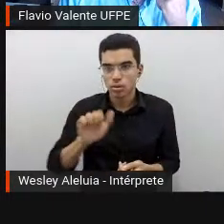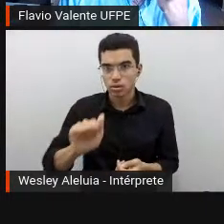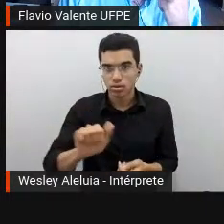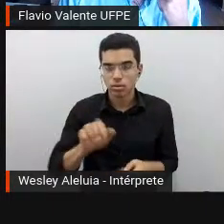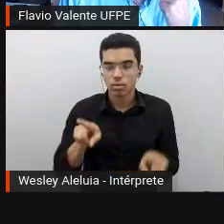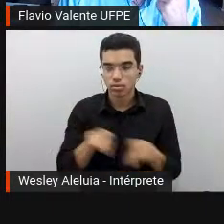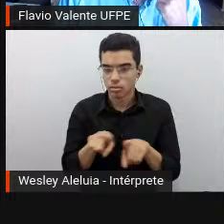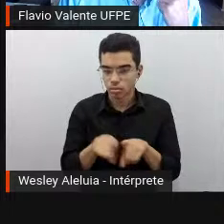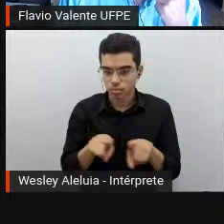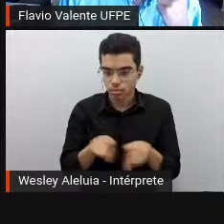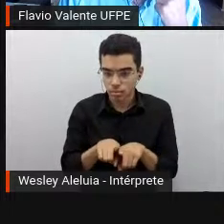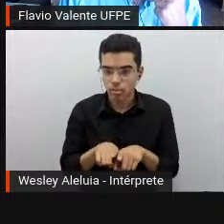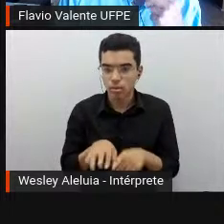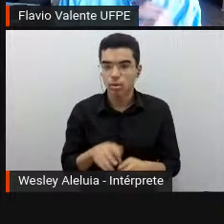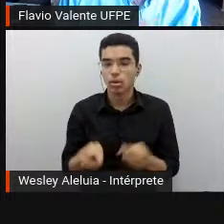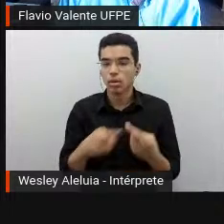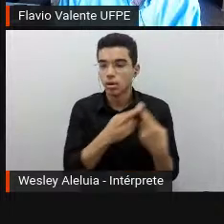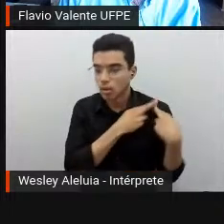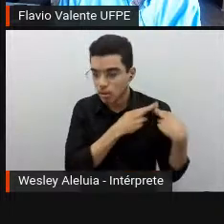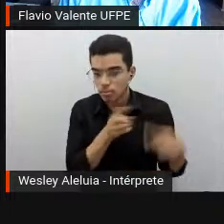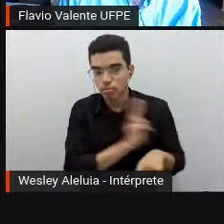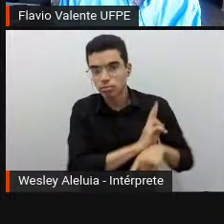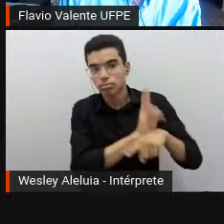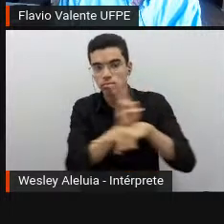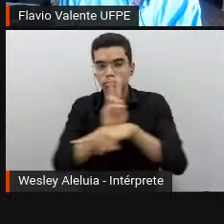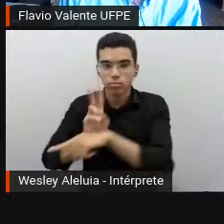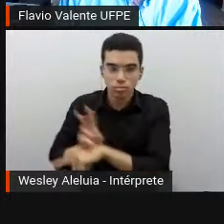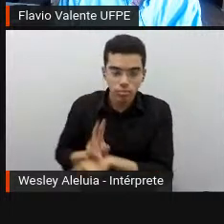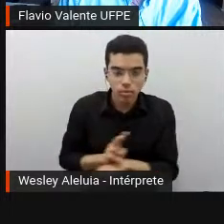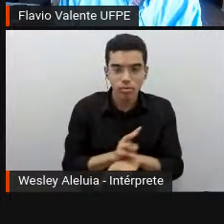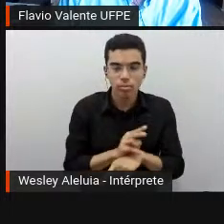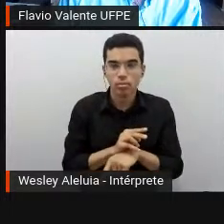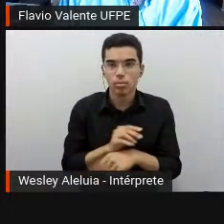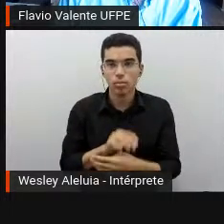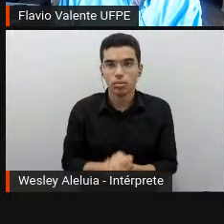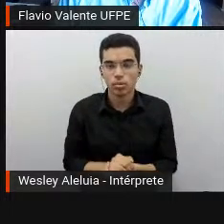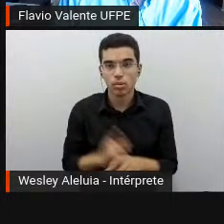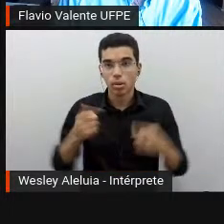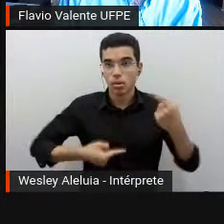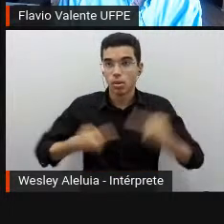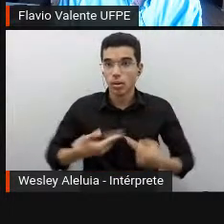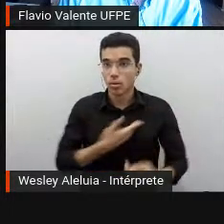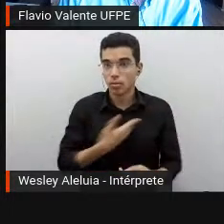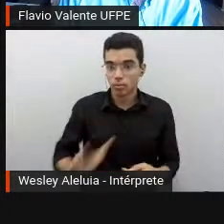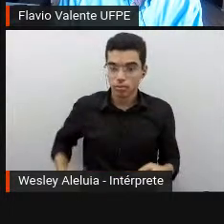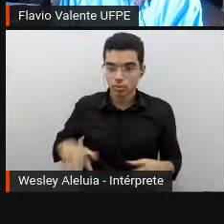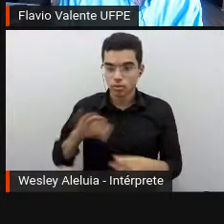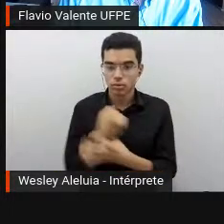nutricional, responsáveis pelo monitoramento da política pública de segurança alimentar. Próximo.